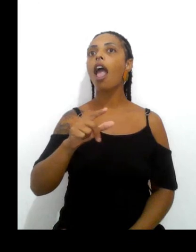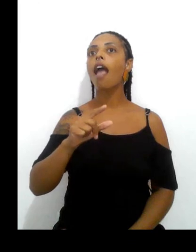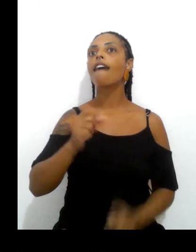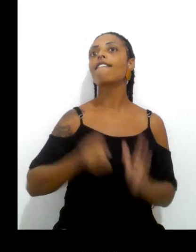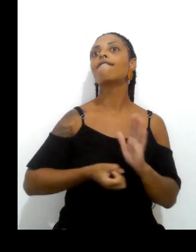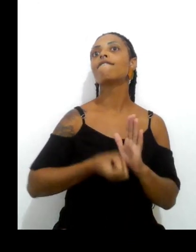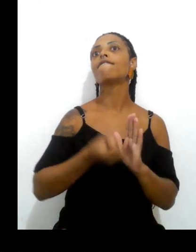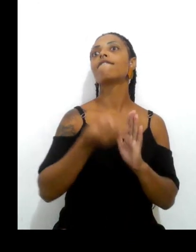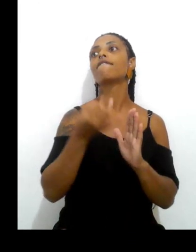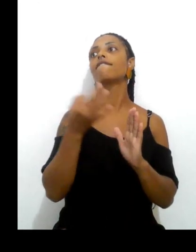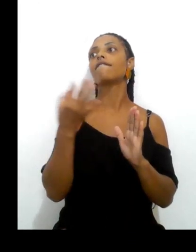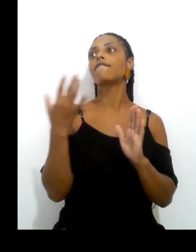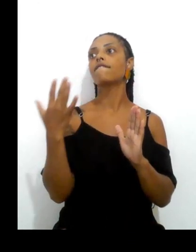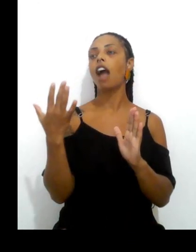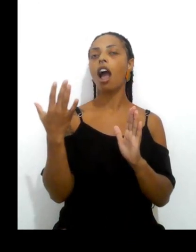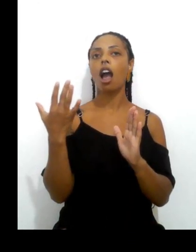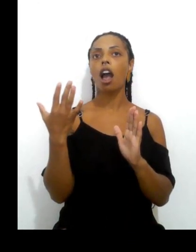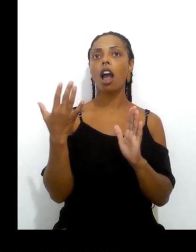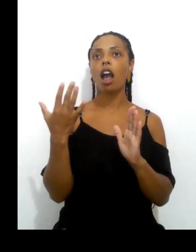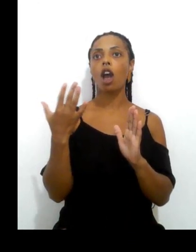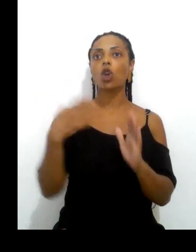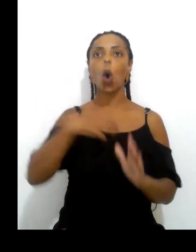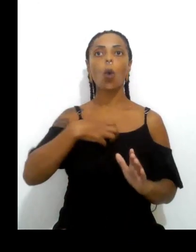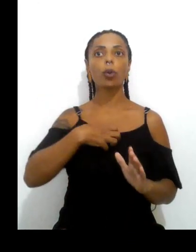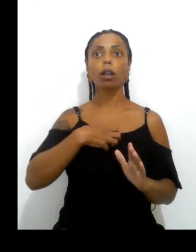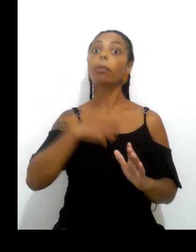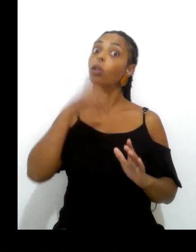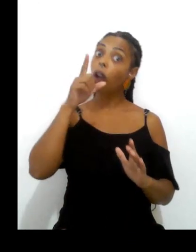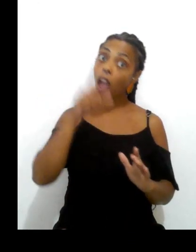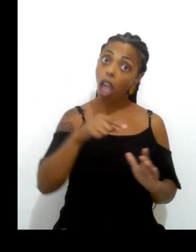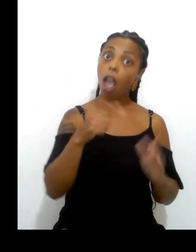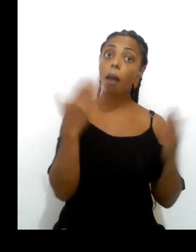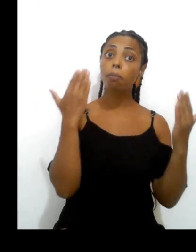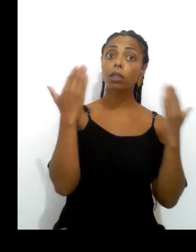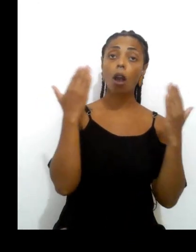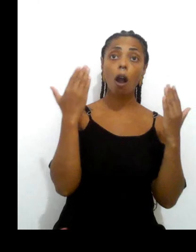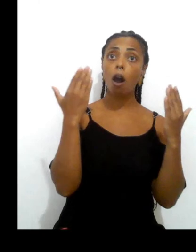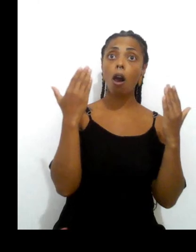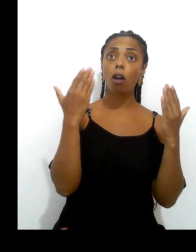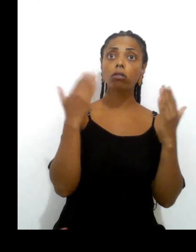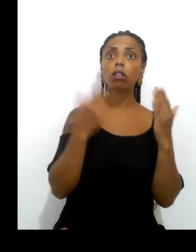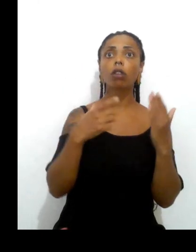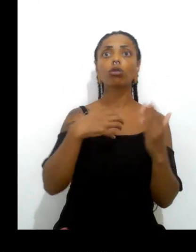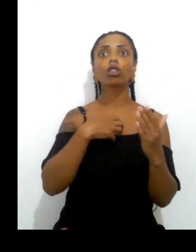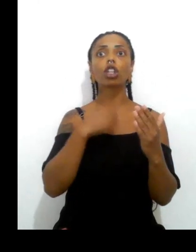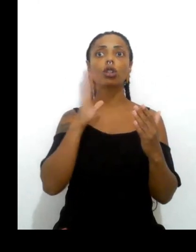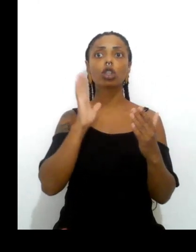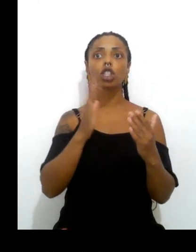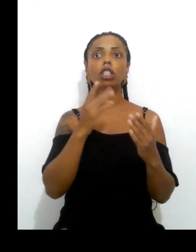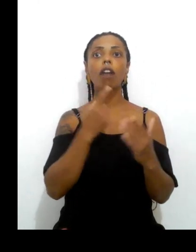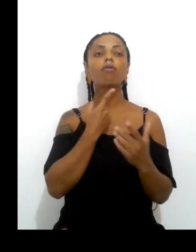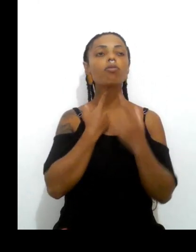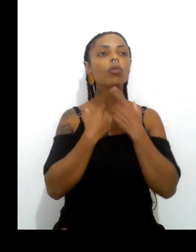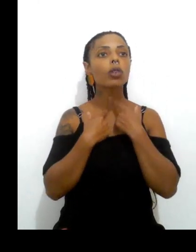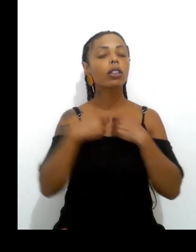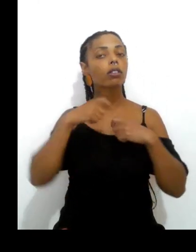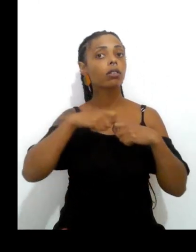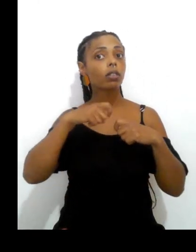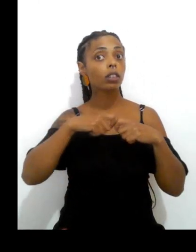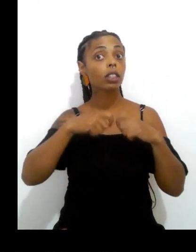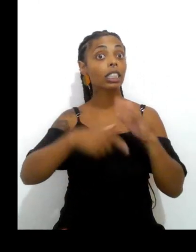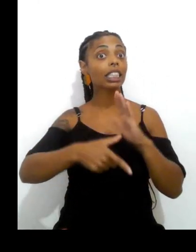psicológica uma configuração de desejos eróticos já determinados antes